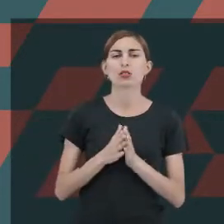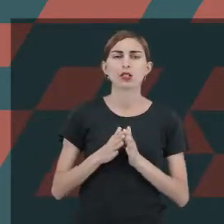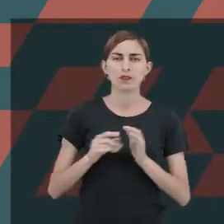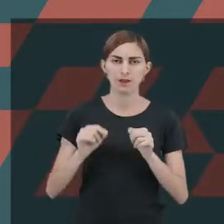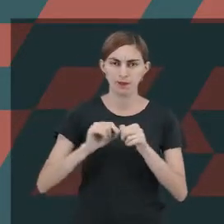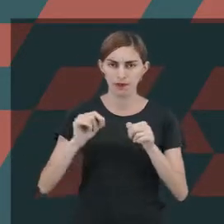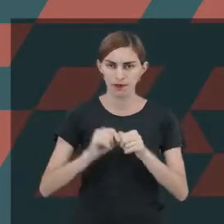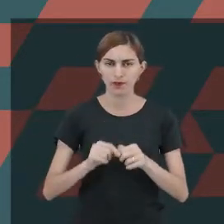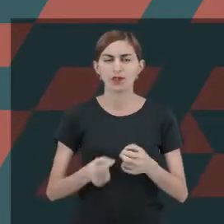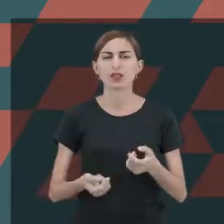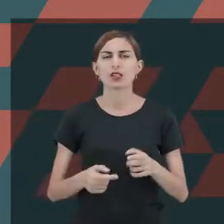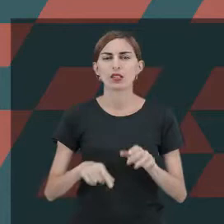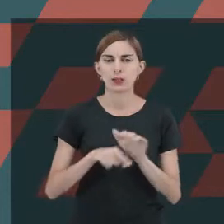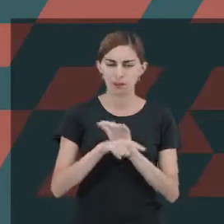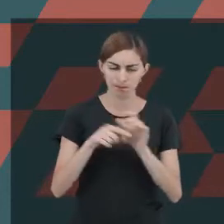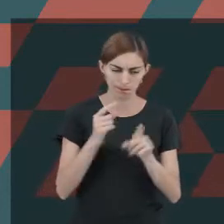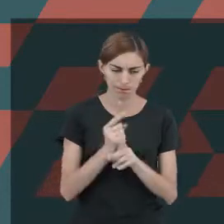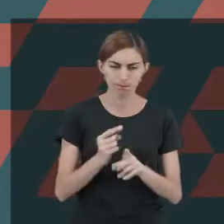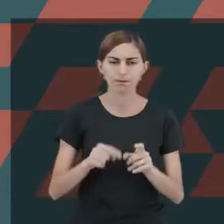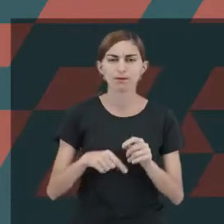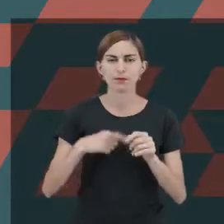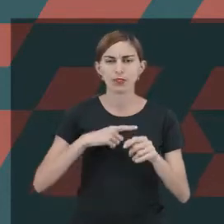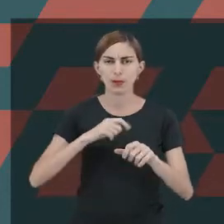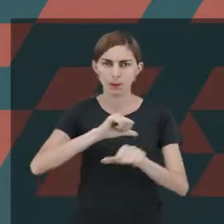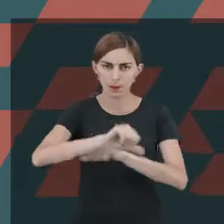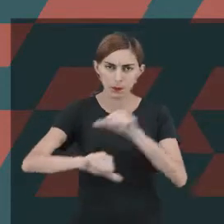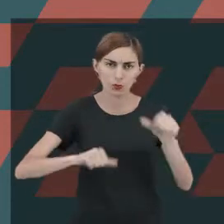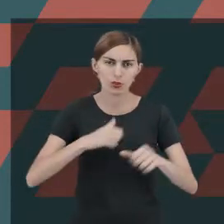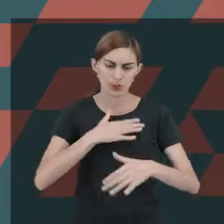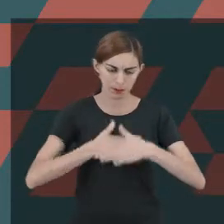fazem pensar no diagnóstico, e as alterações de